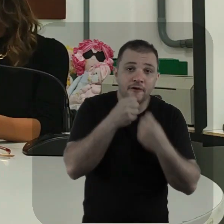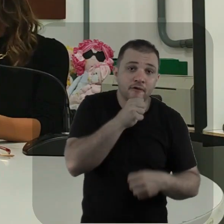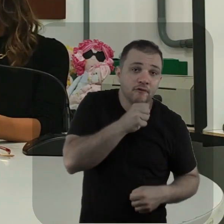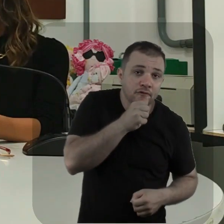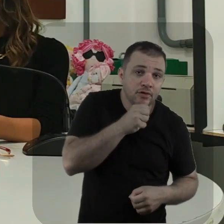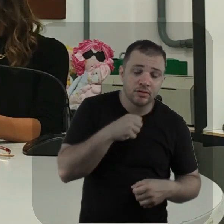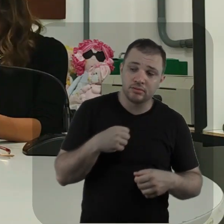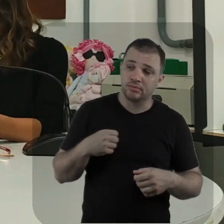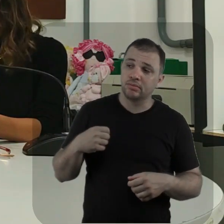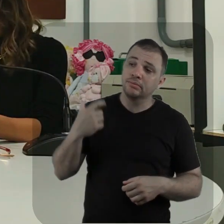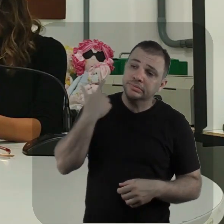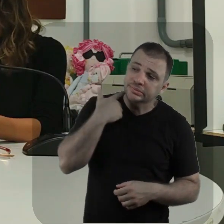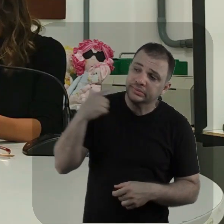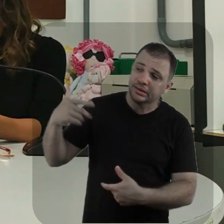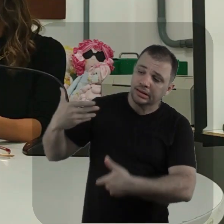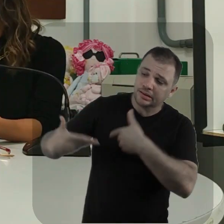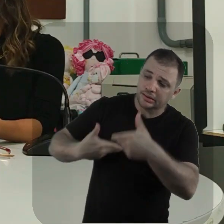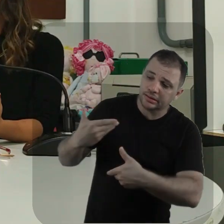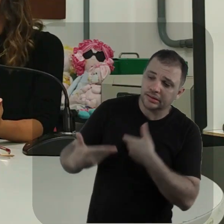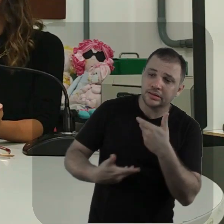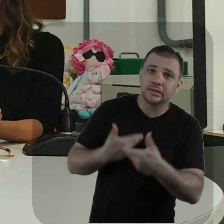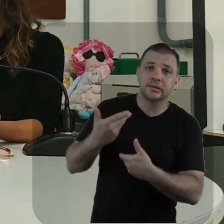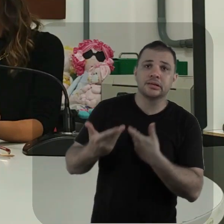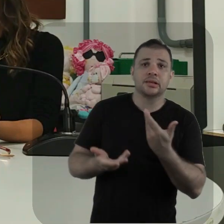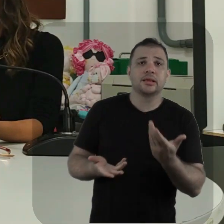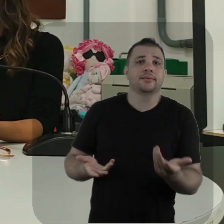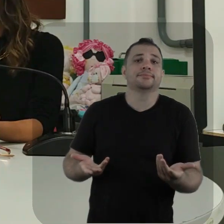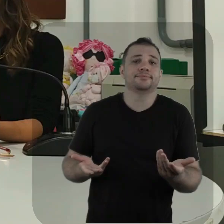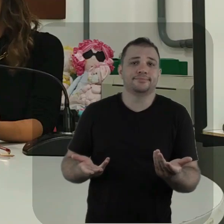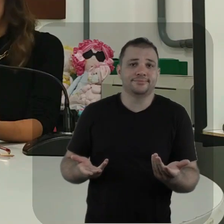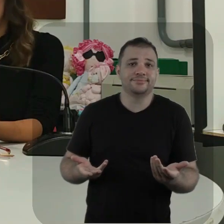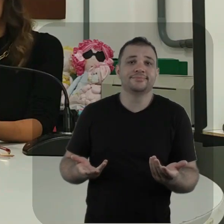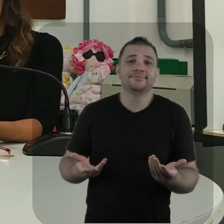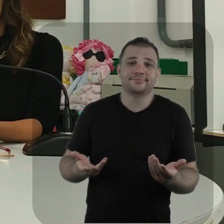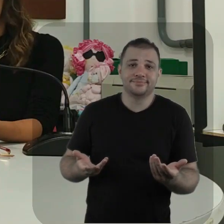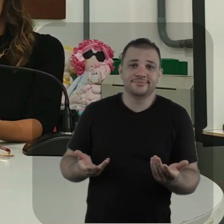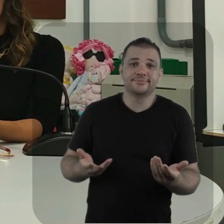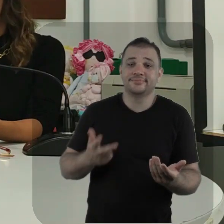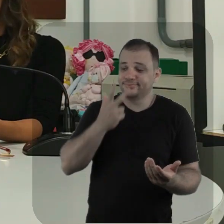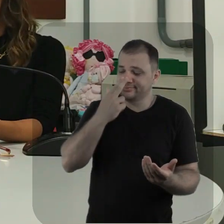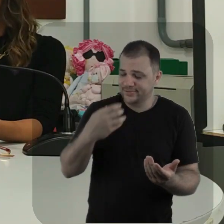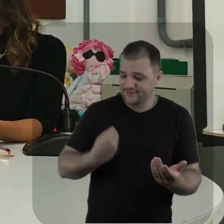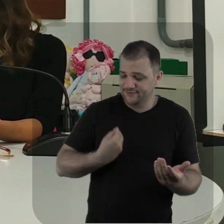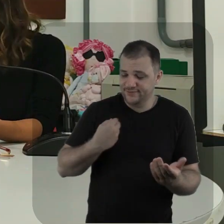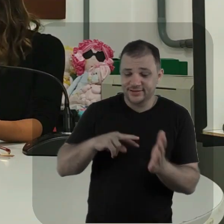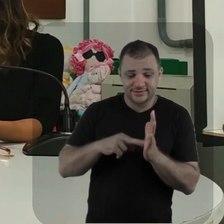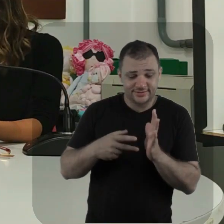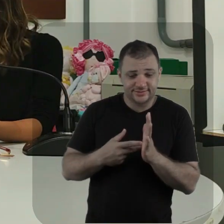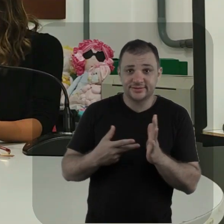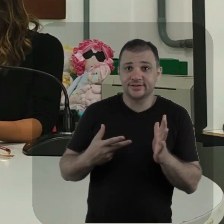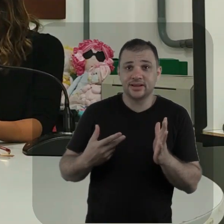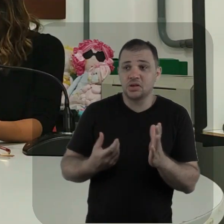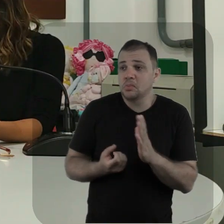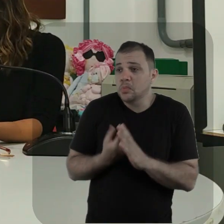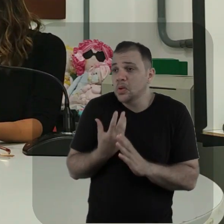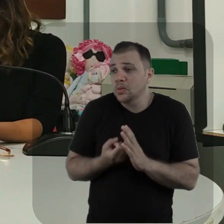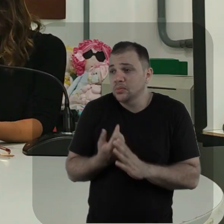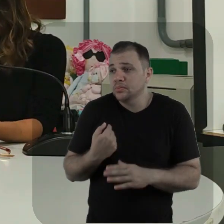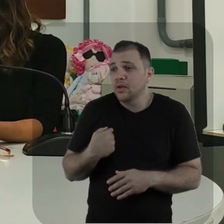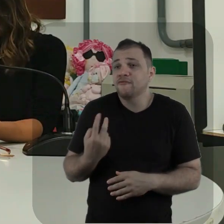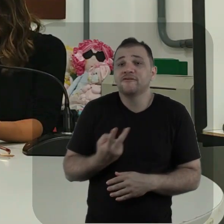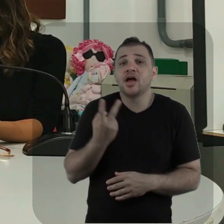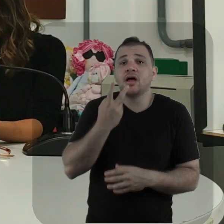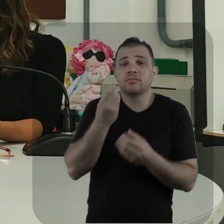é o correto, não deveria ser, a gente deveria cuidar muito bem dos nossos idosos, mas que se o indivíduo não produz